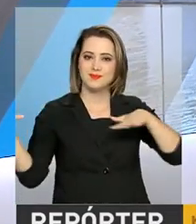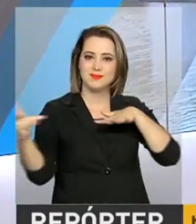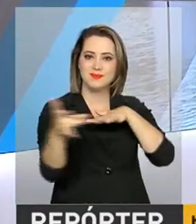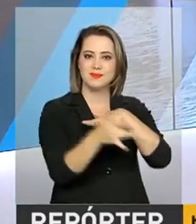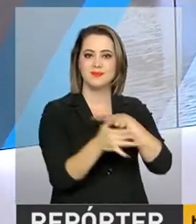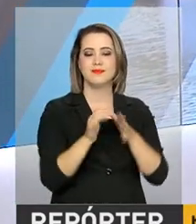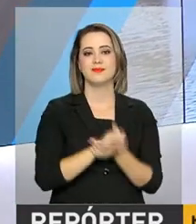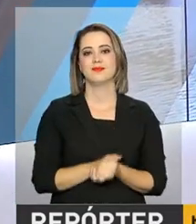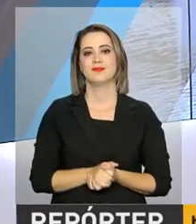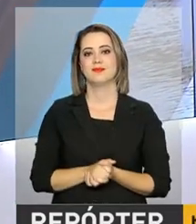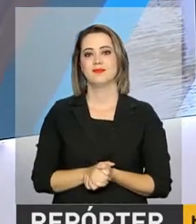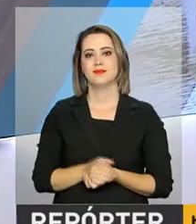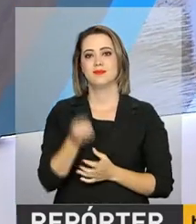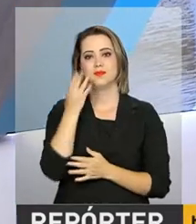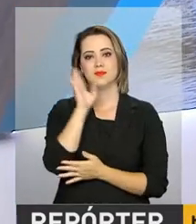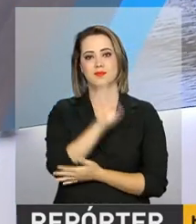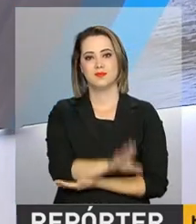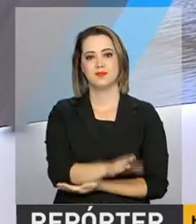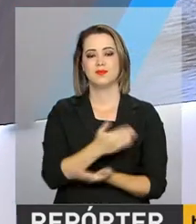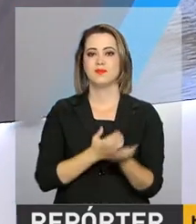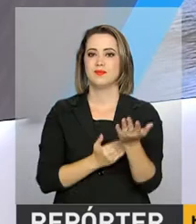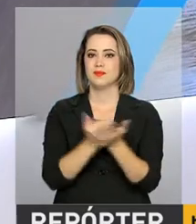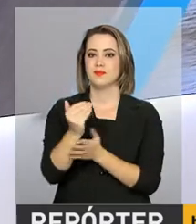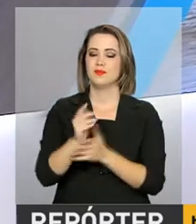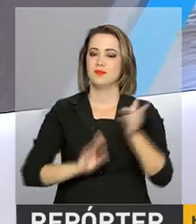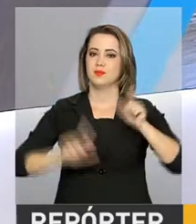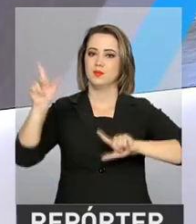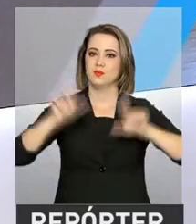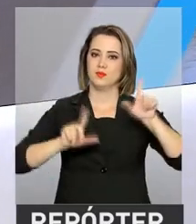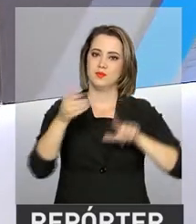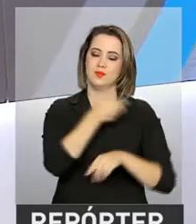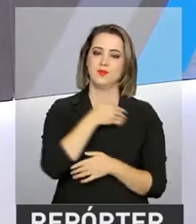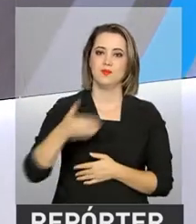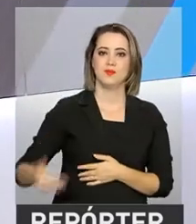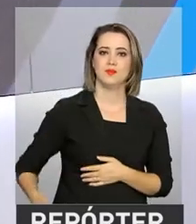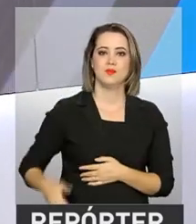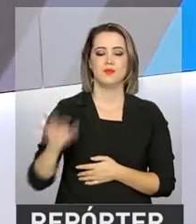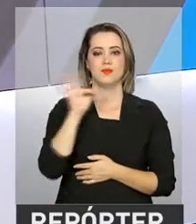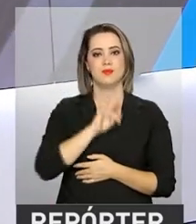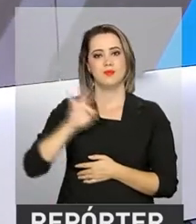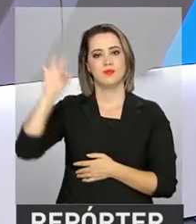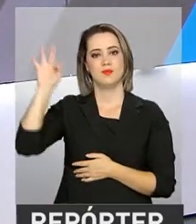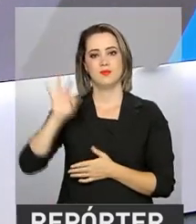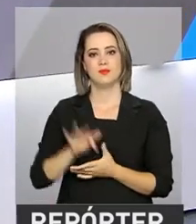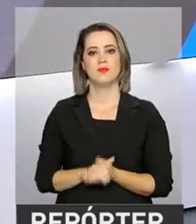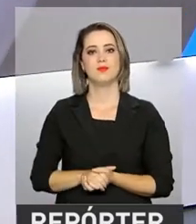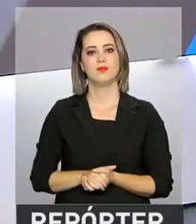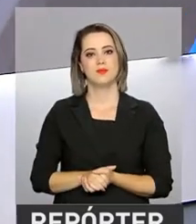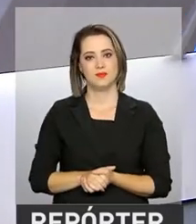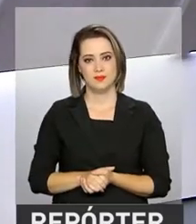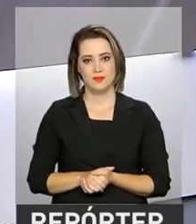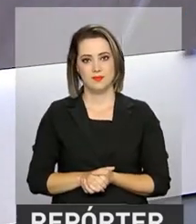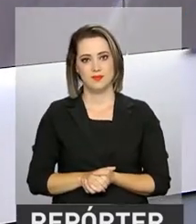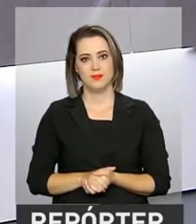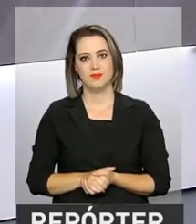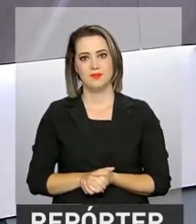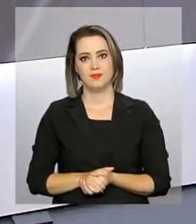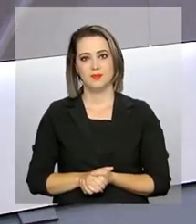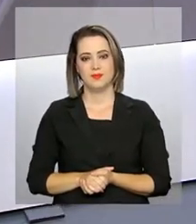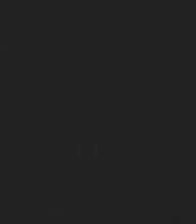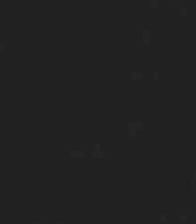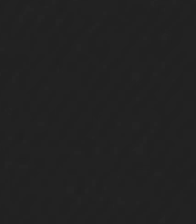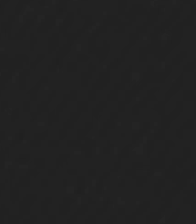em nossas redes sociais. Uma ótima tarde para você e continue com a gente aqui na NBR, a TV do Governo Federal.